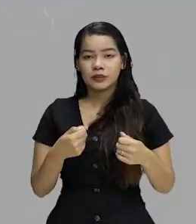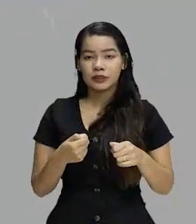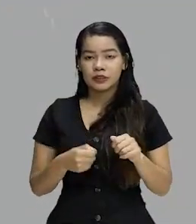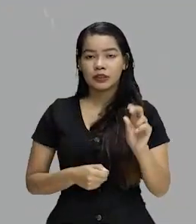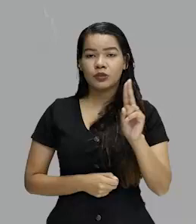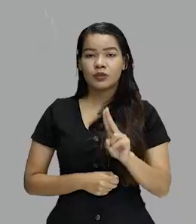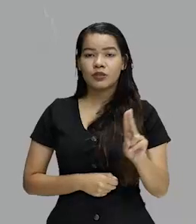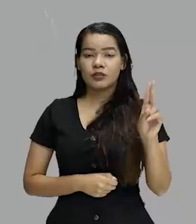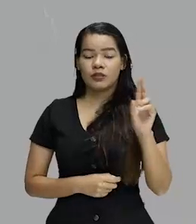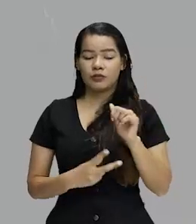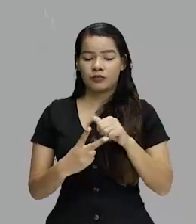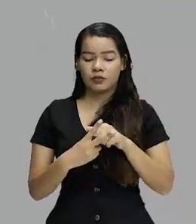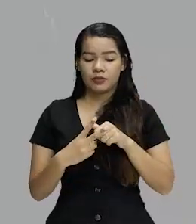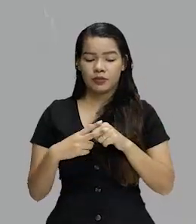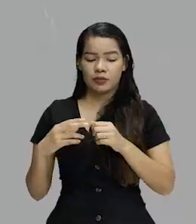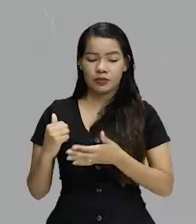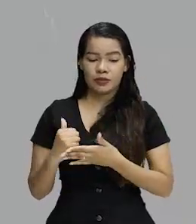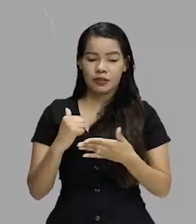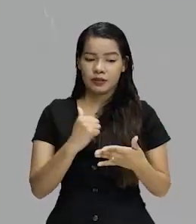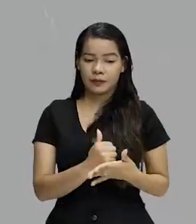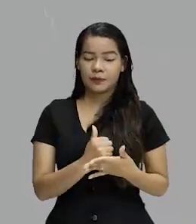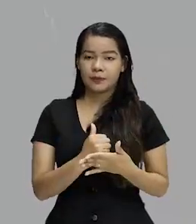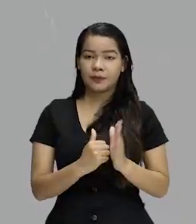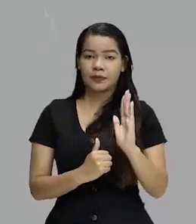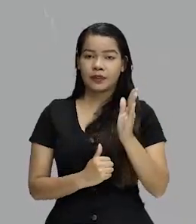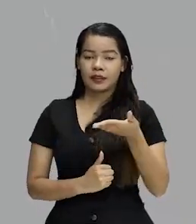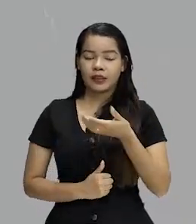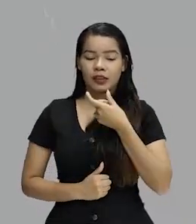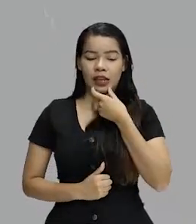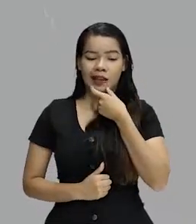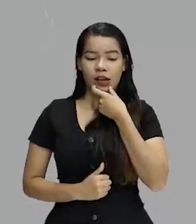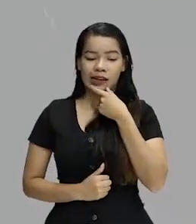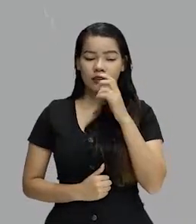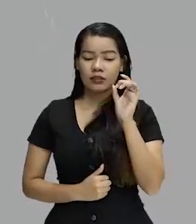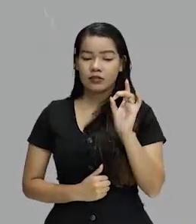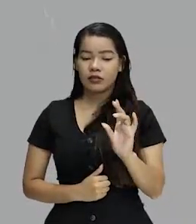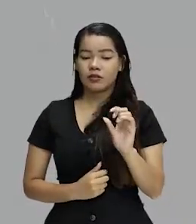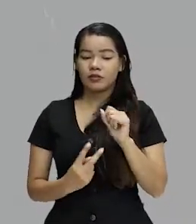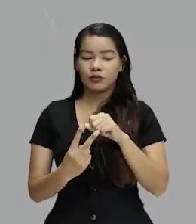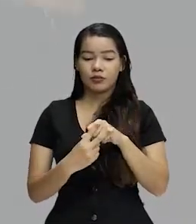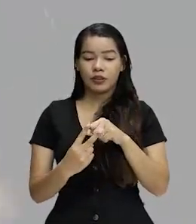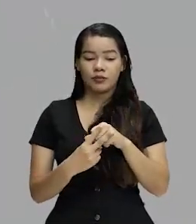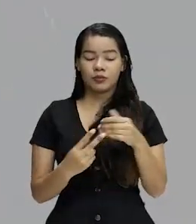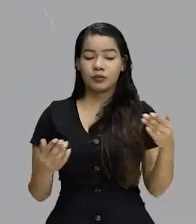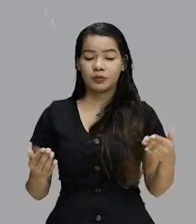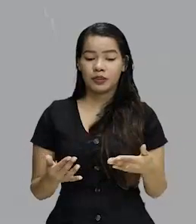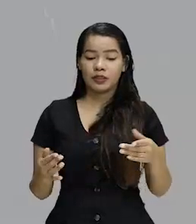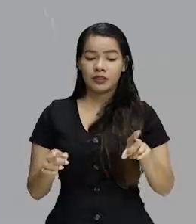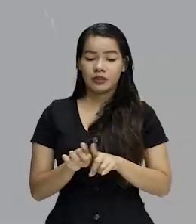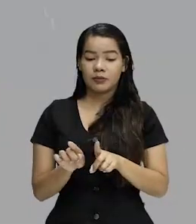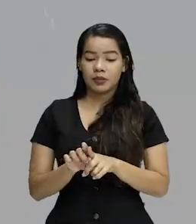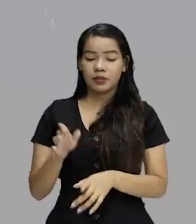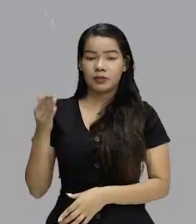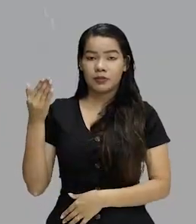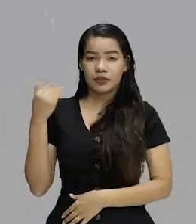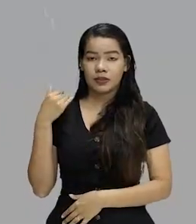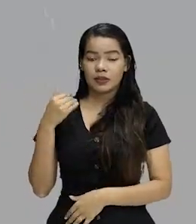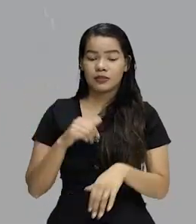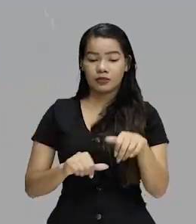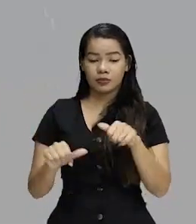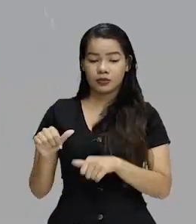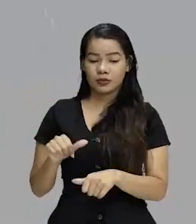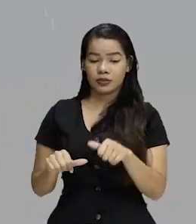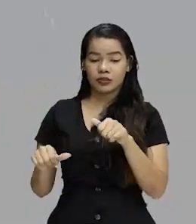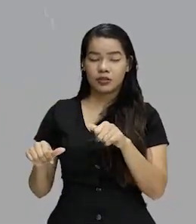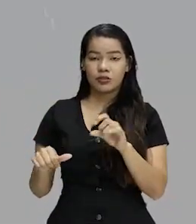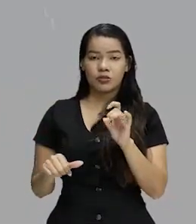verbo auxiliar. Em inglês, somente os verbos no presente e no passado são modificados.